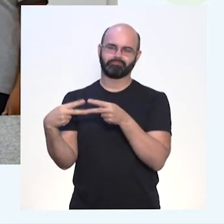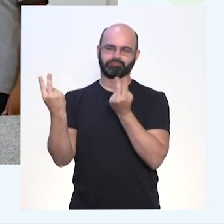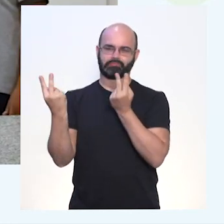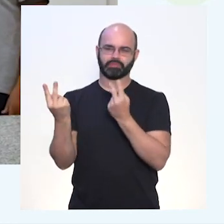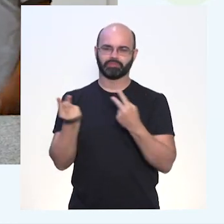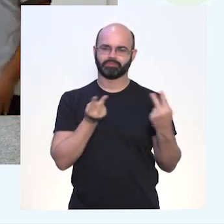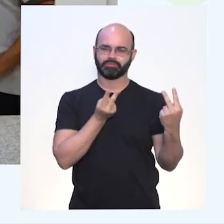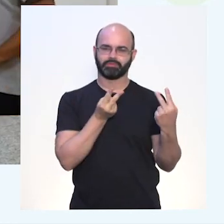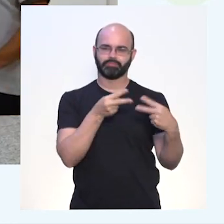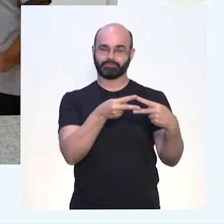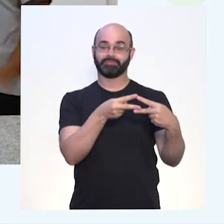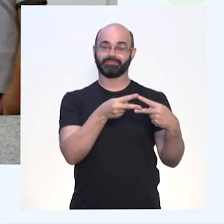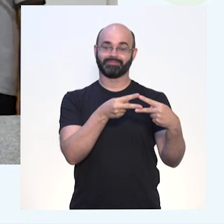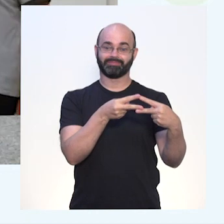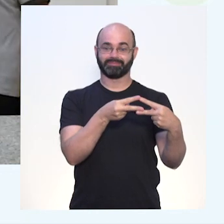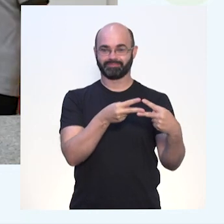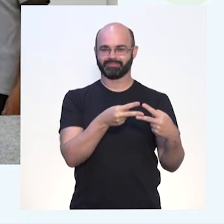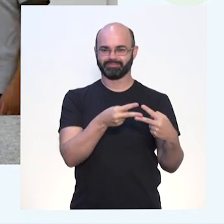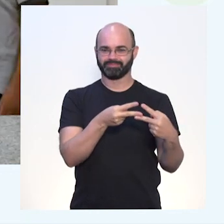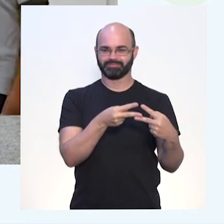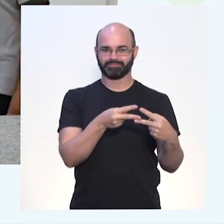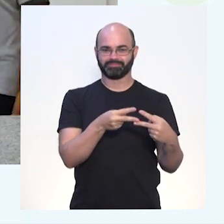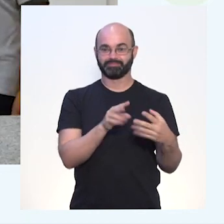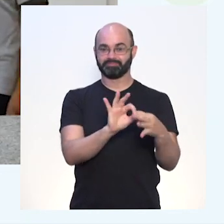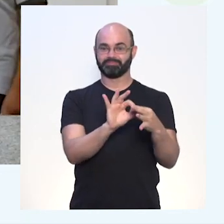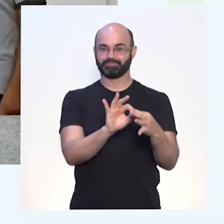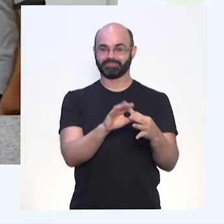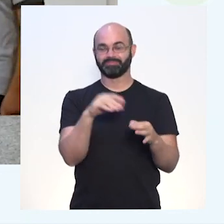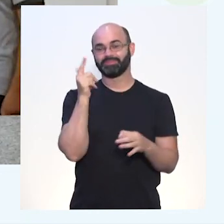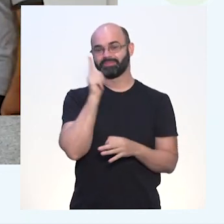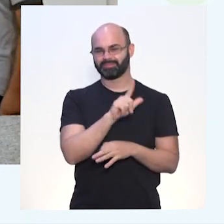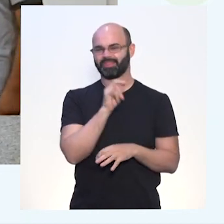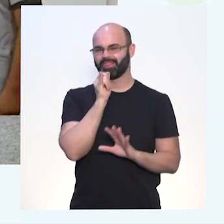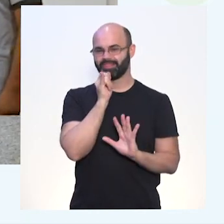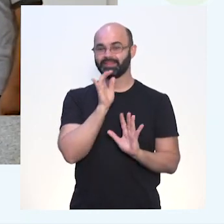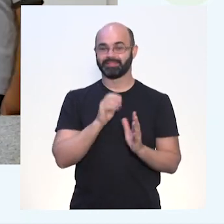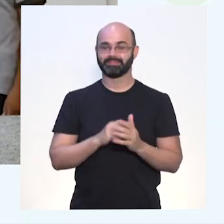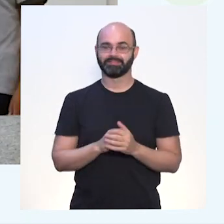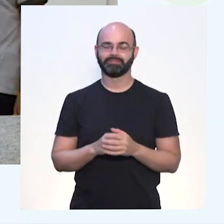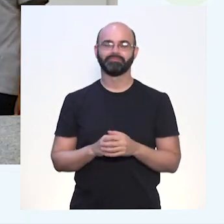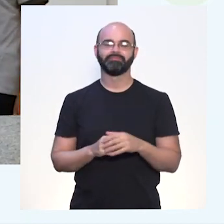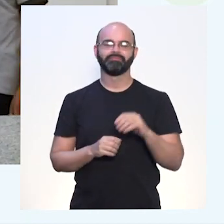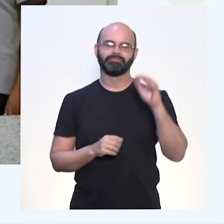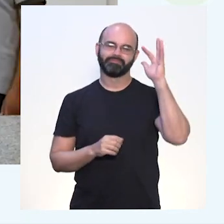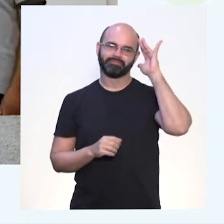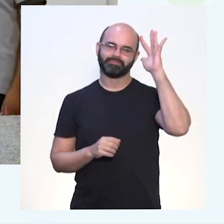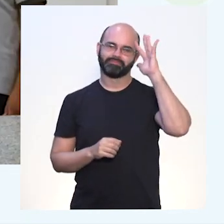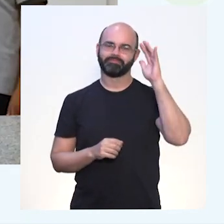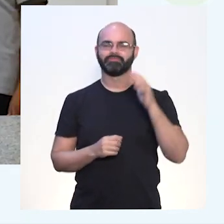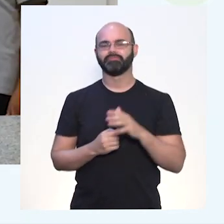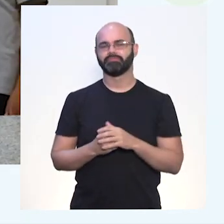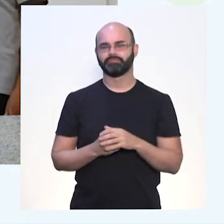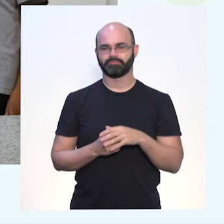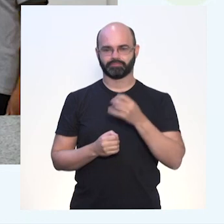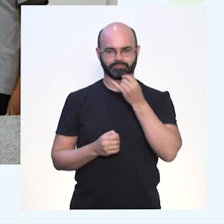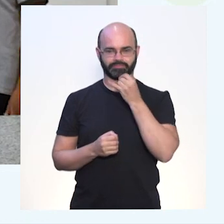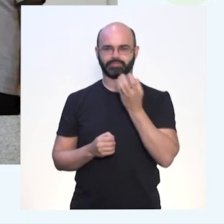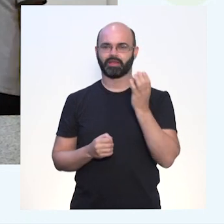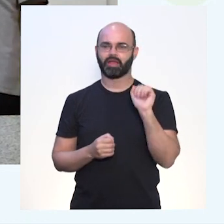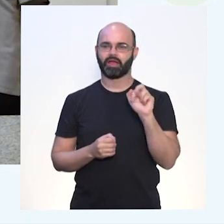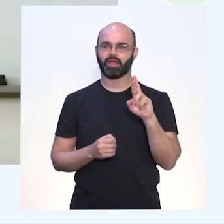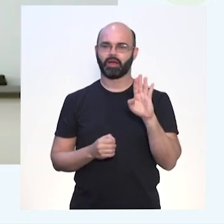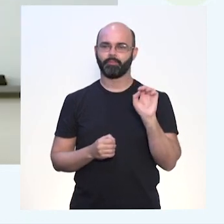oxigênio e pá, cabum, eles se separaram e ele resolveu entrar para o nosso time. Então tá aqui nós três, né? O carbono e mais